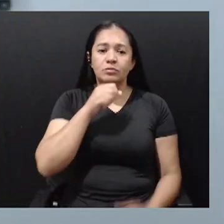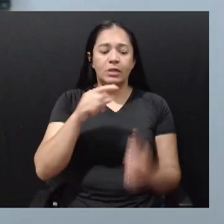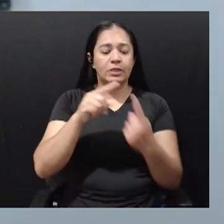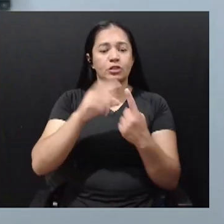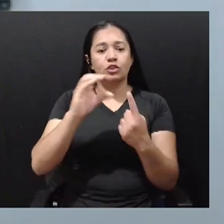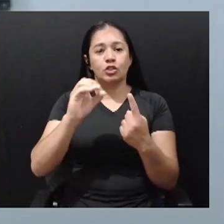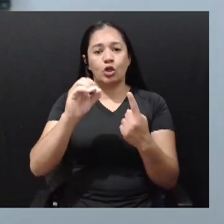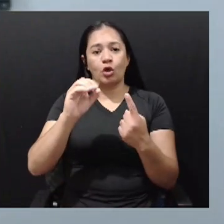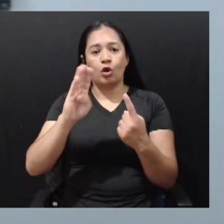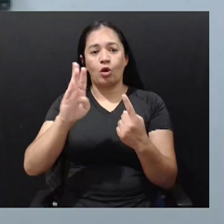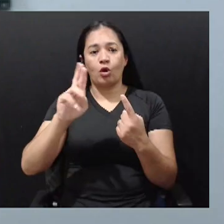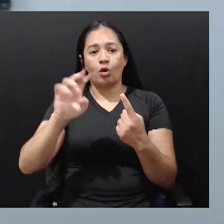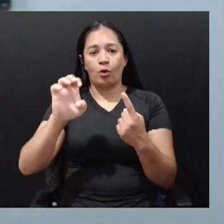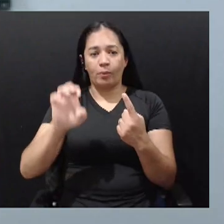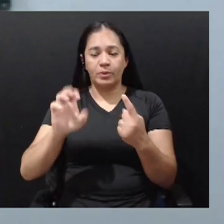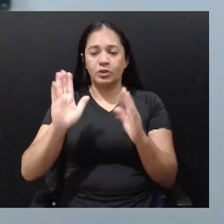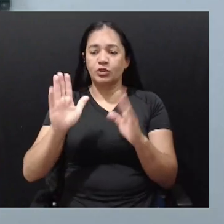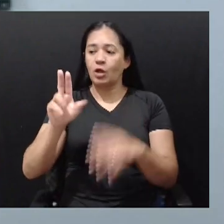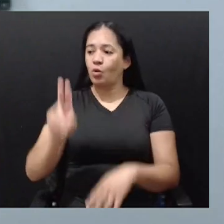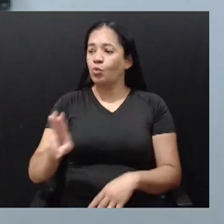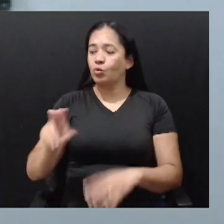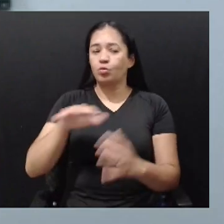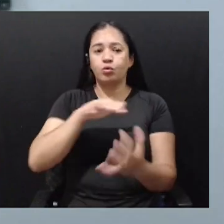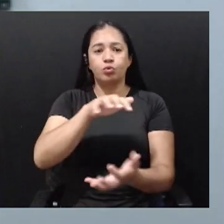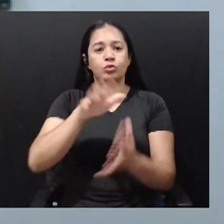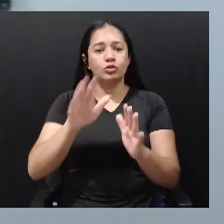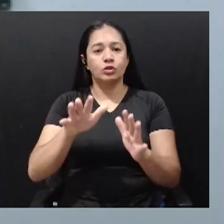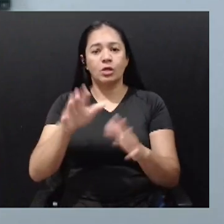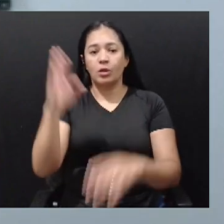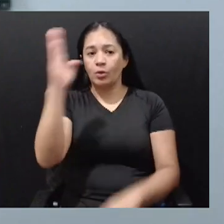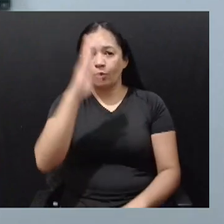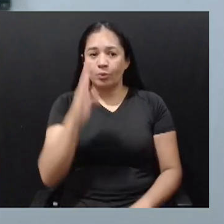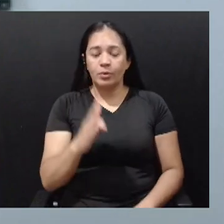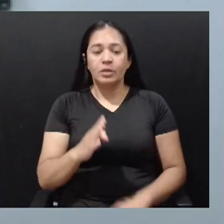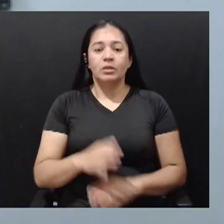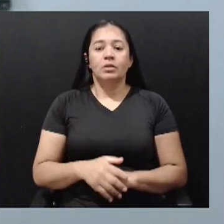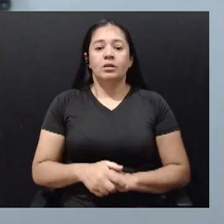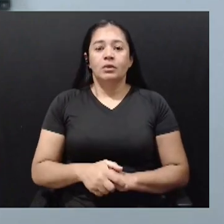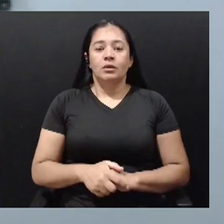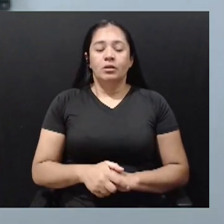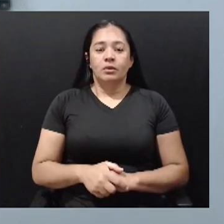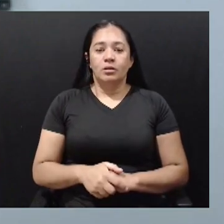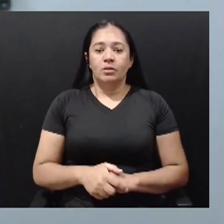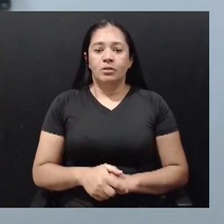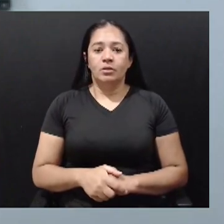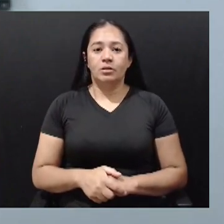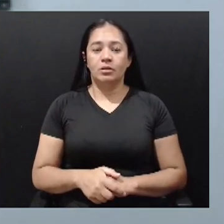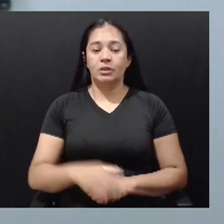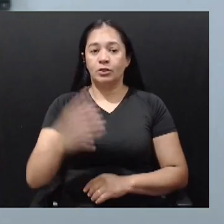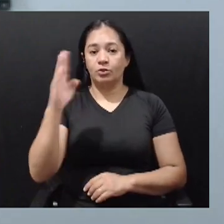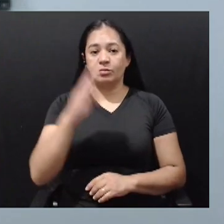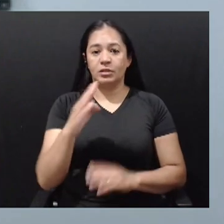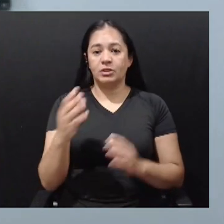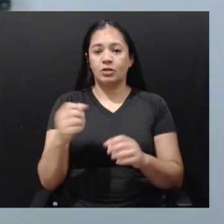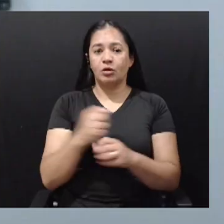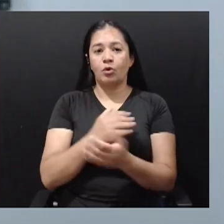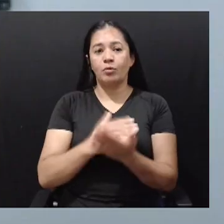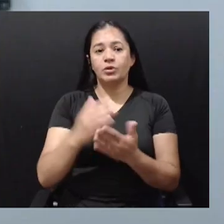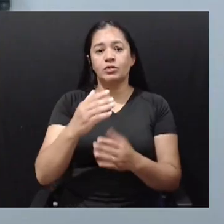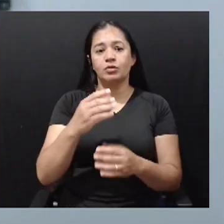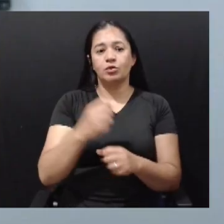utilizado em várias partes do mundo ocidental. No Brasil, implementado aí ao final dos anos 80, começo dos anos